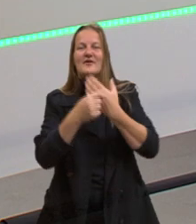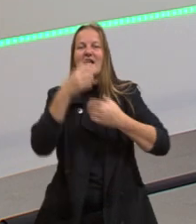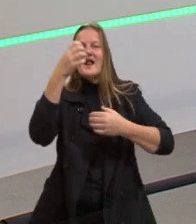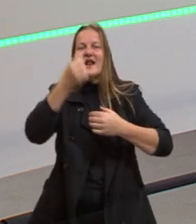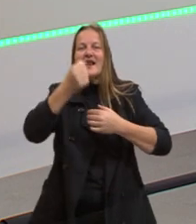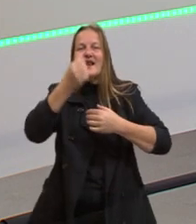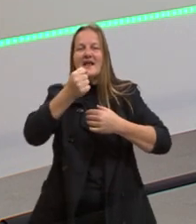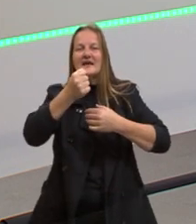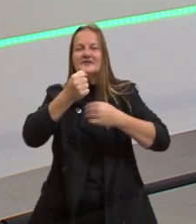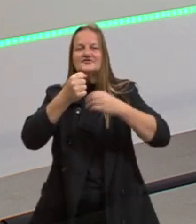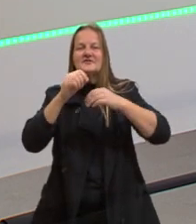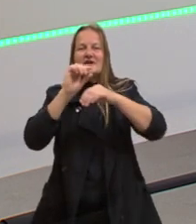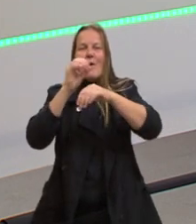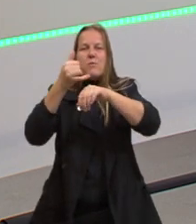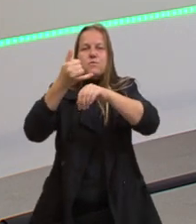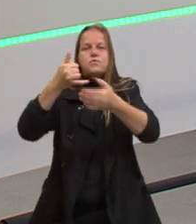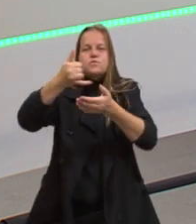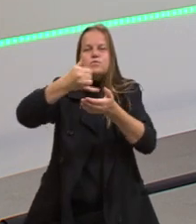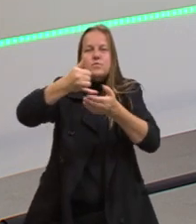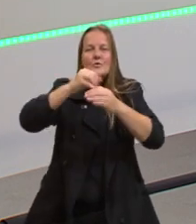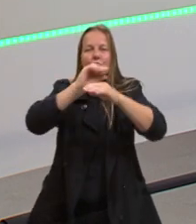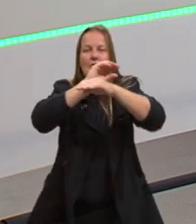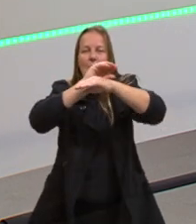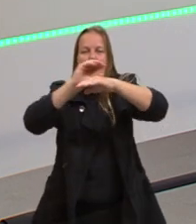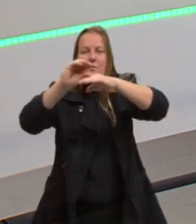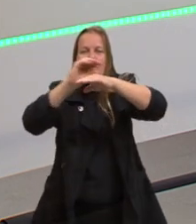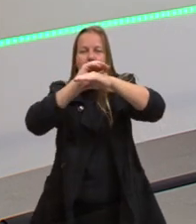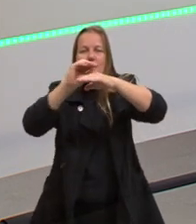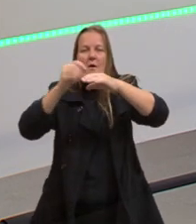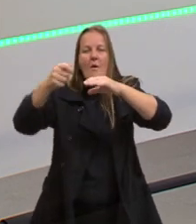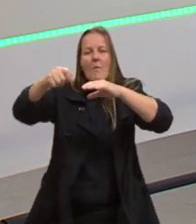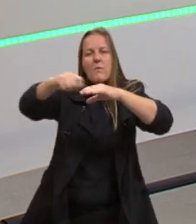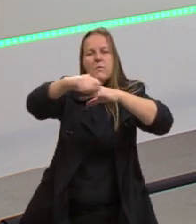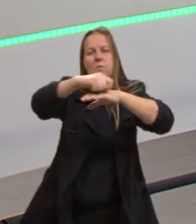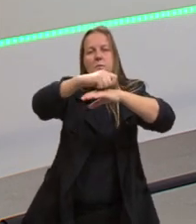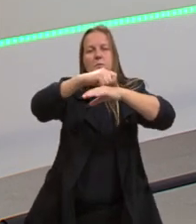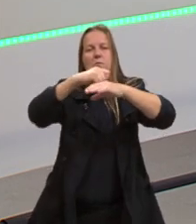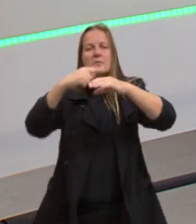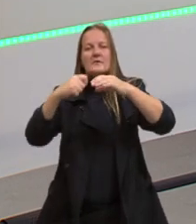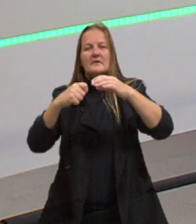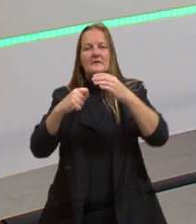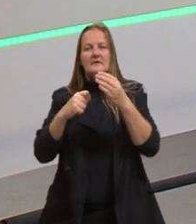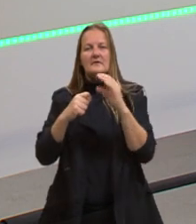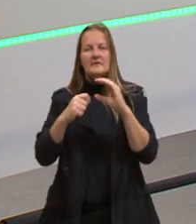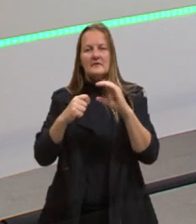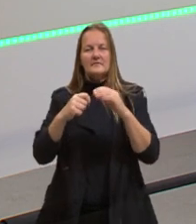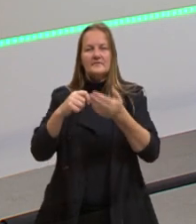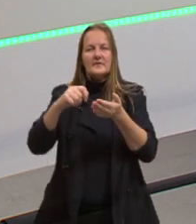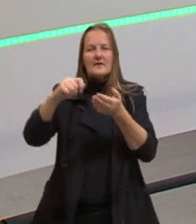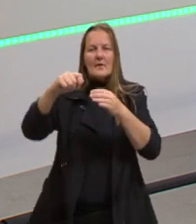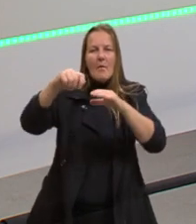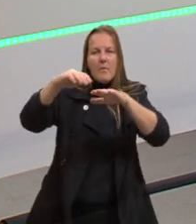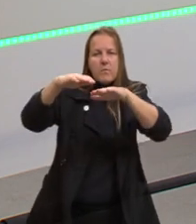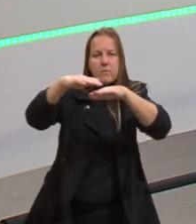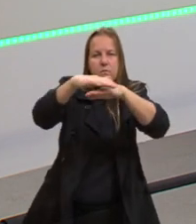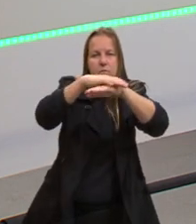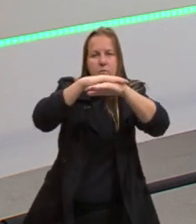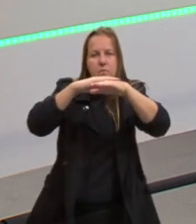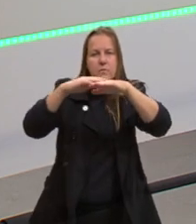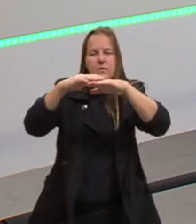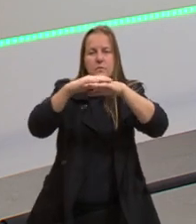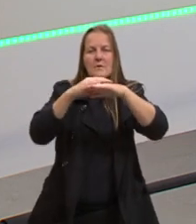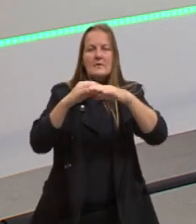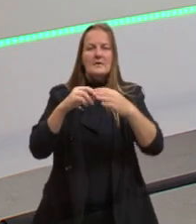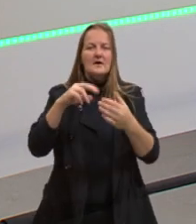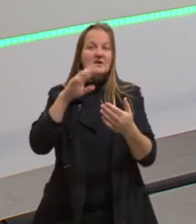da onde vem o verbo certo tirar fazer aquela primeira camadinha de nata do leite é um de um recipiente Então estou fazendo um